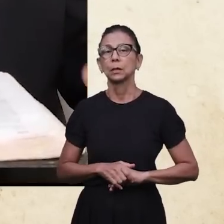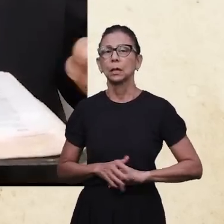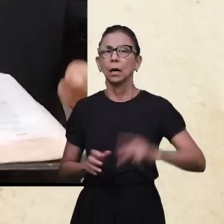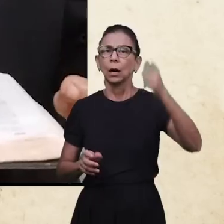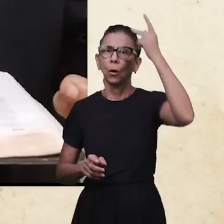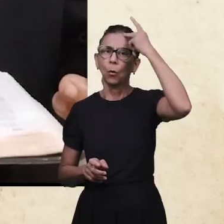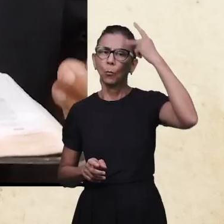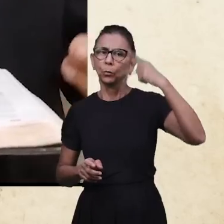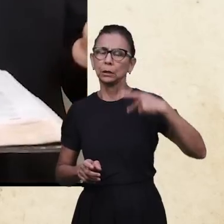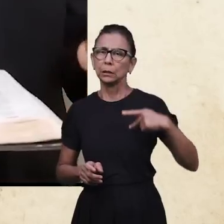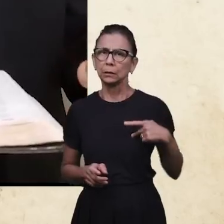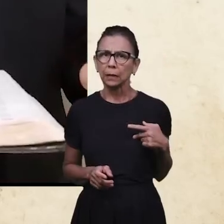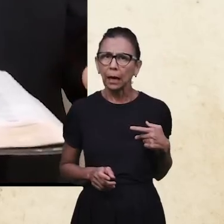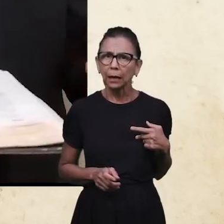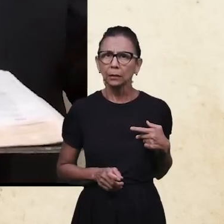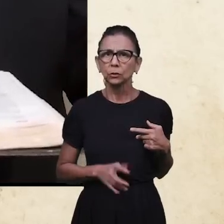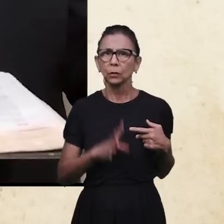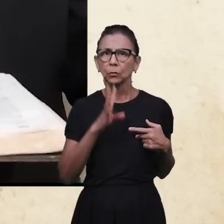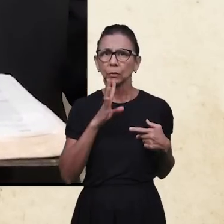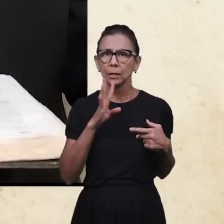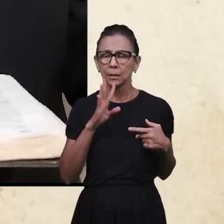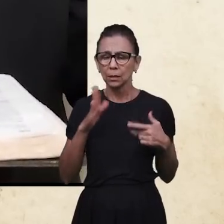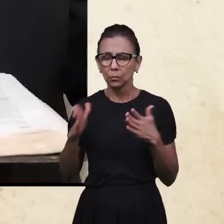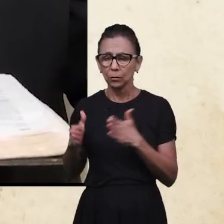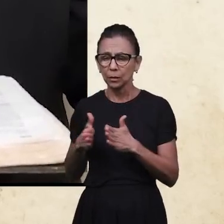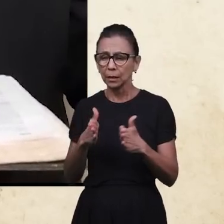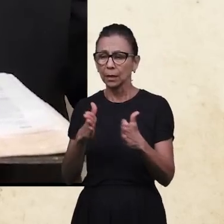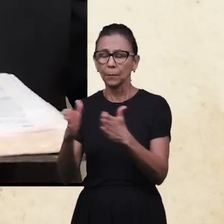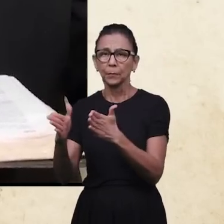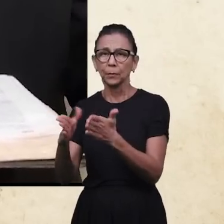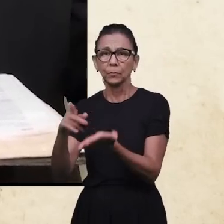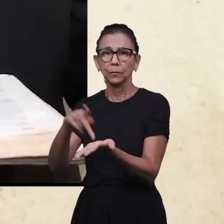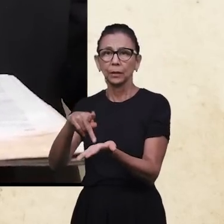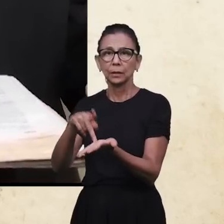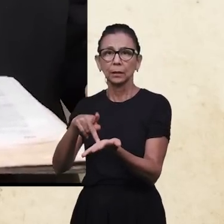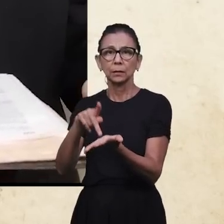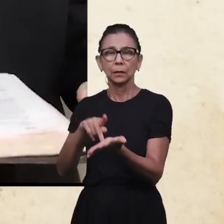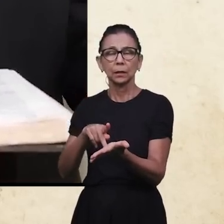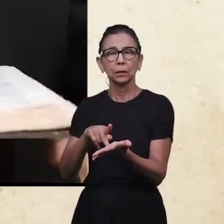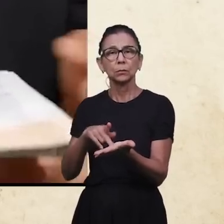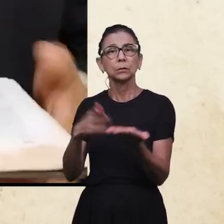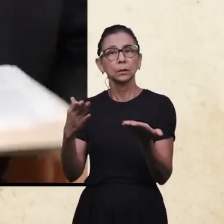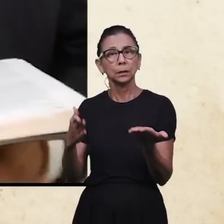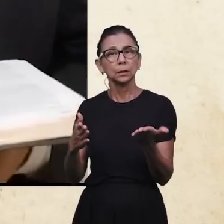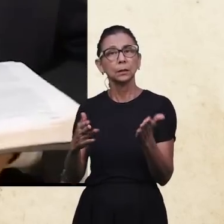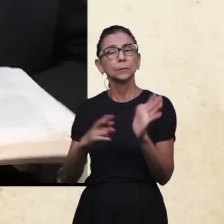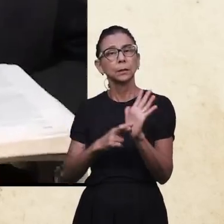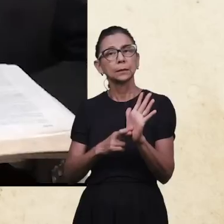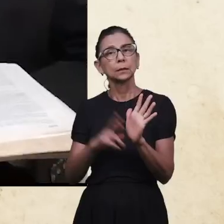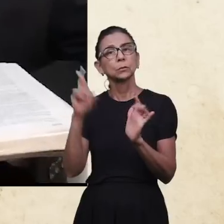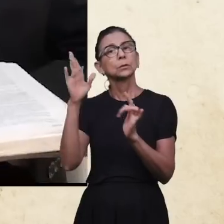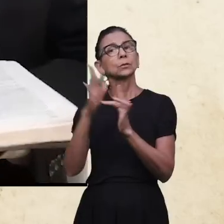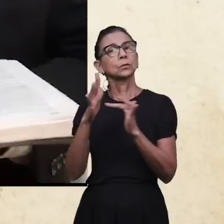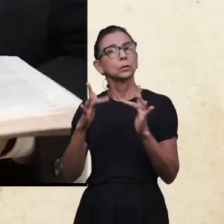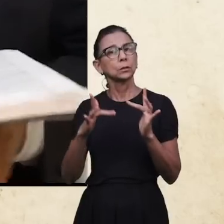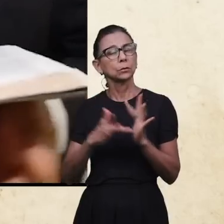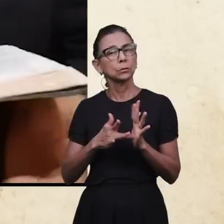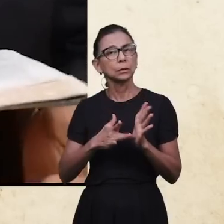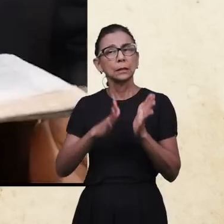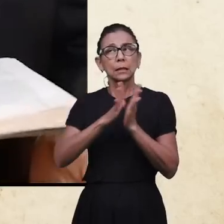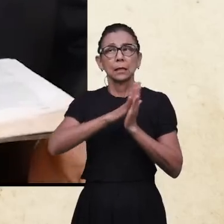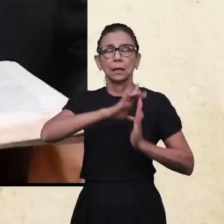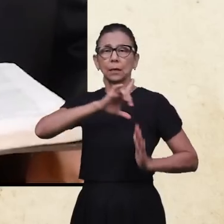a andar no único e verdadeiro e vivo caminho que é o nosso amado Senhor Jesus.